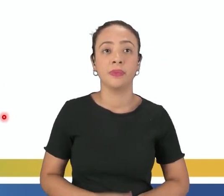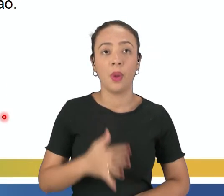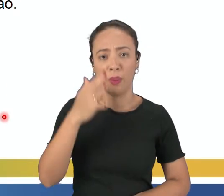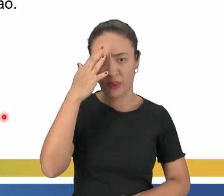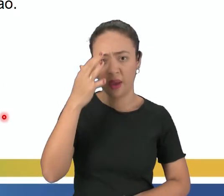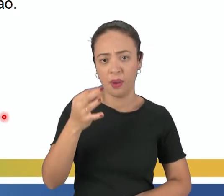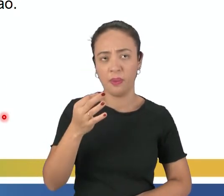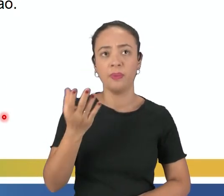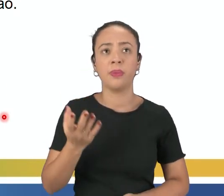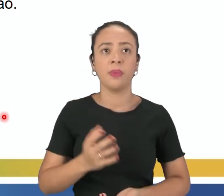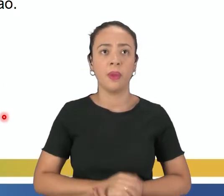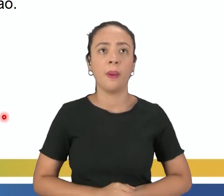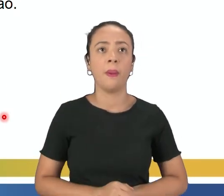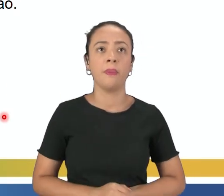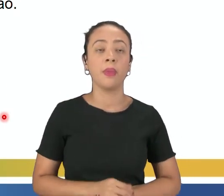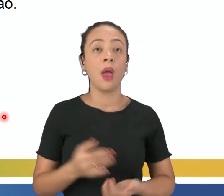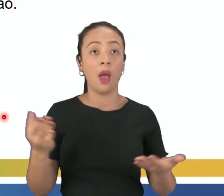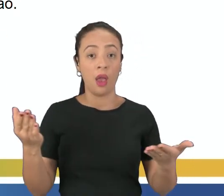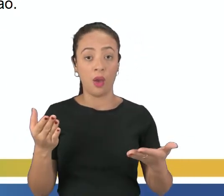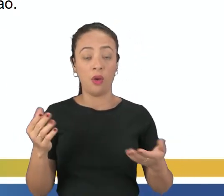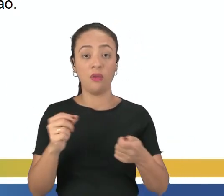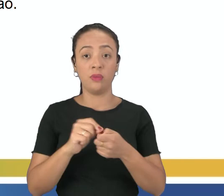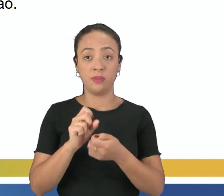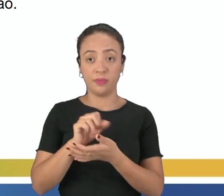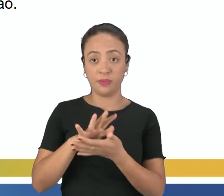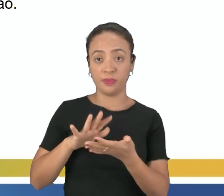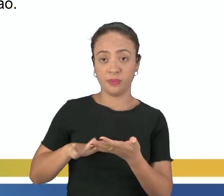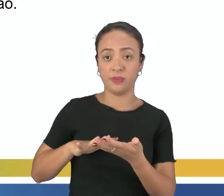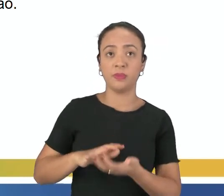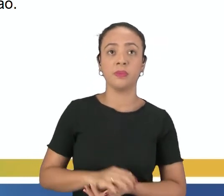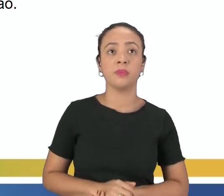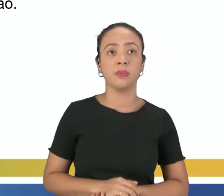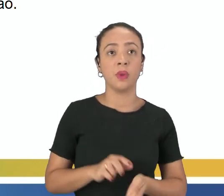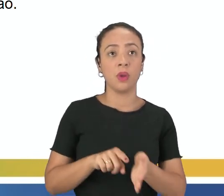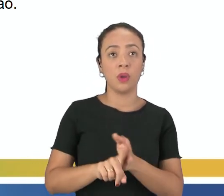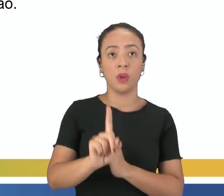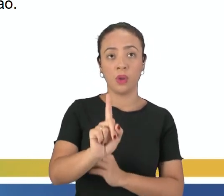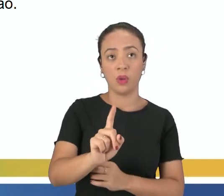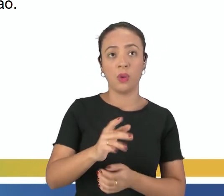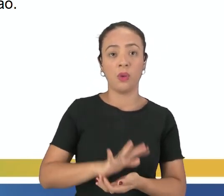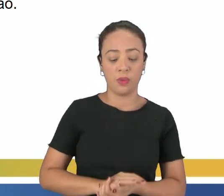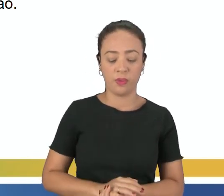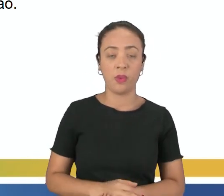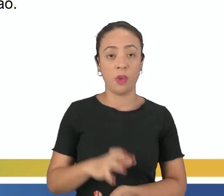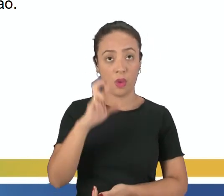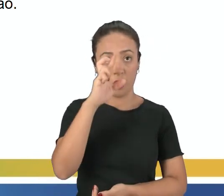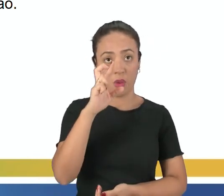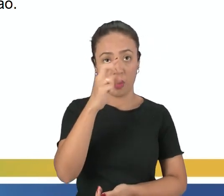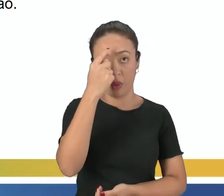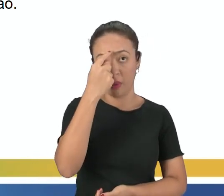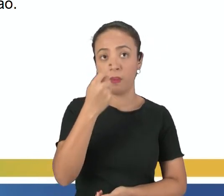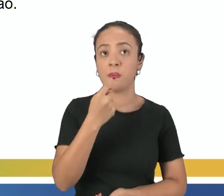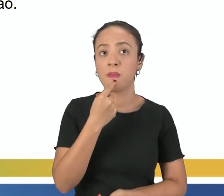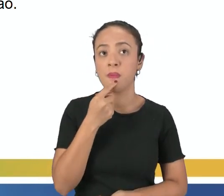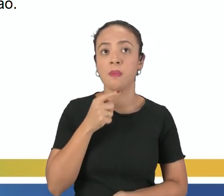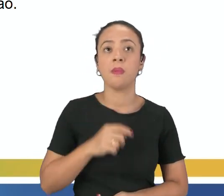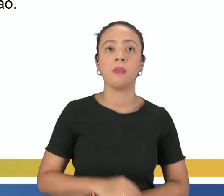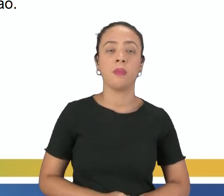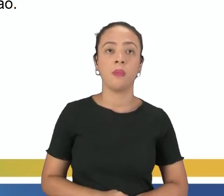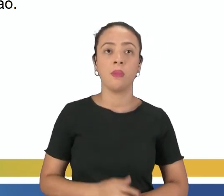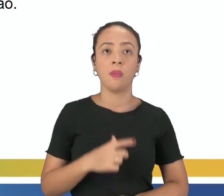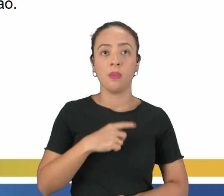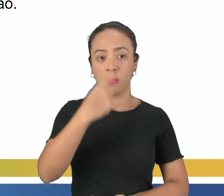ok? E agora a gente vai fazer o nosso exercitando. Questão 1. Observe a imagem a seguir. Então, a gente tem aqui a imagem do triângulo